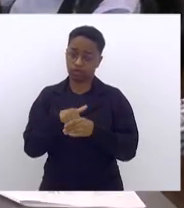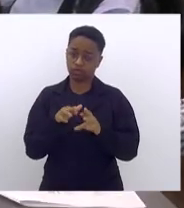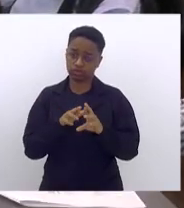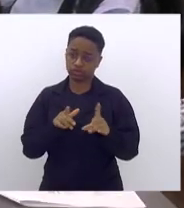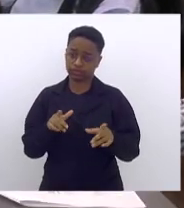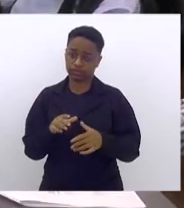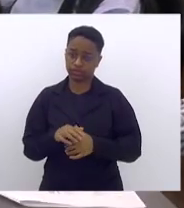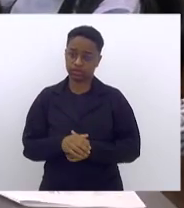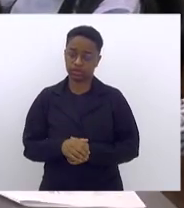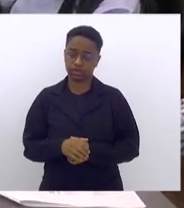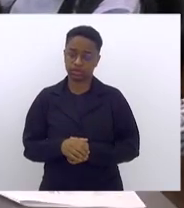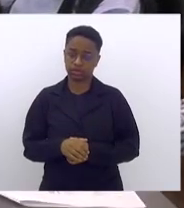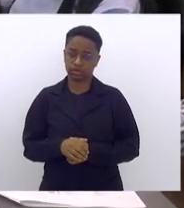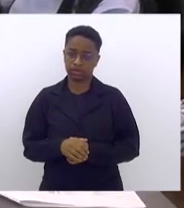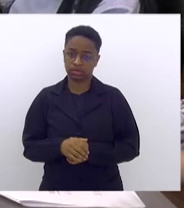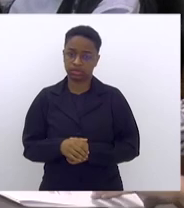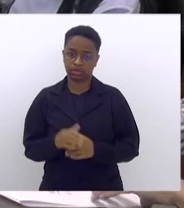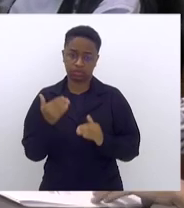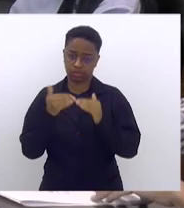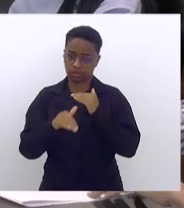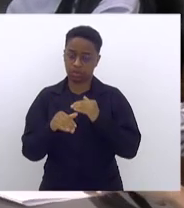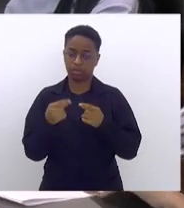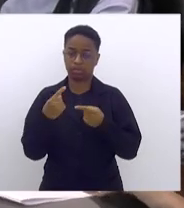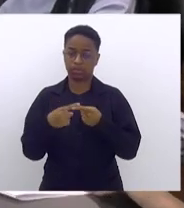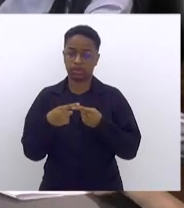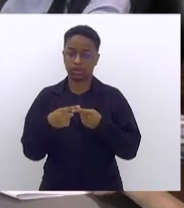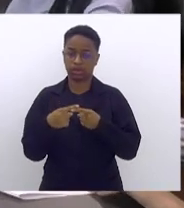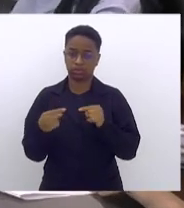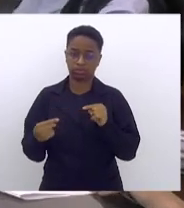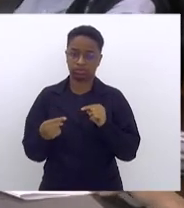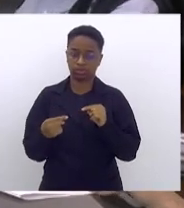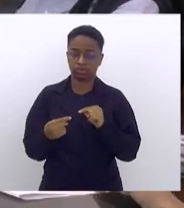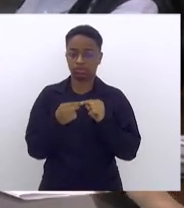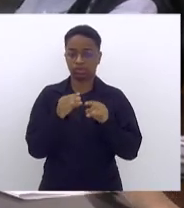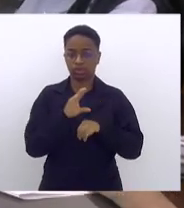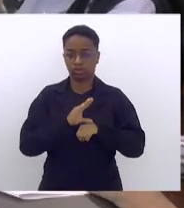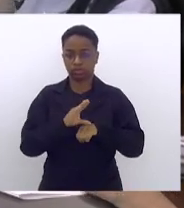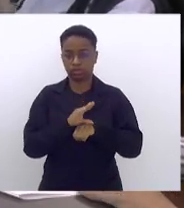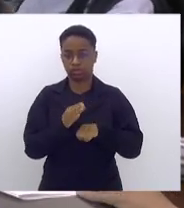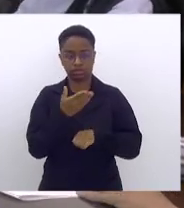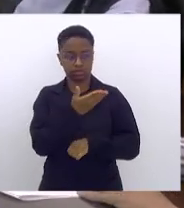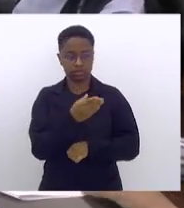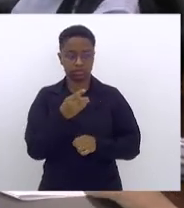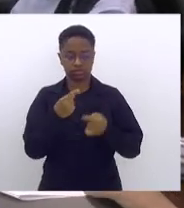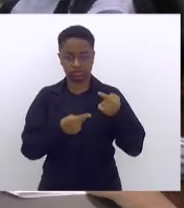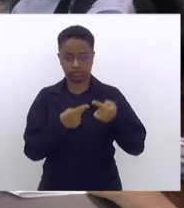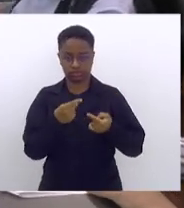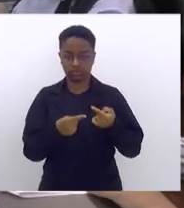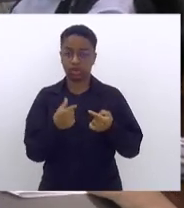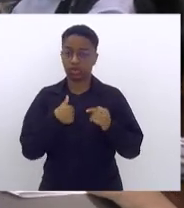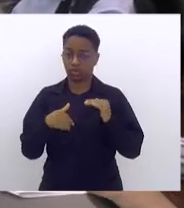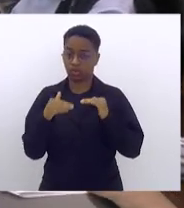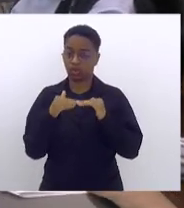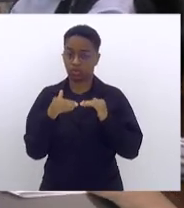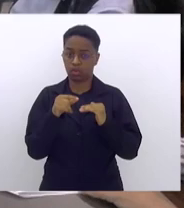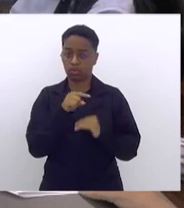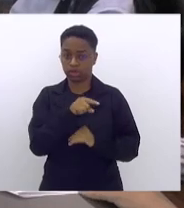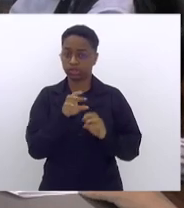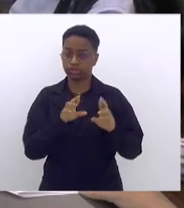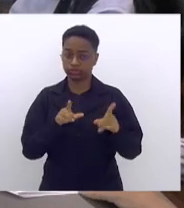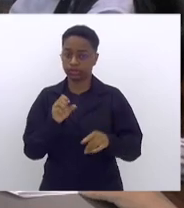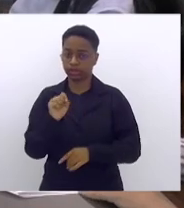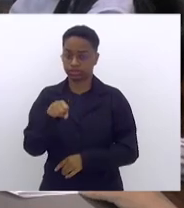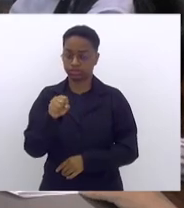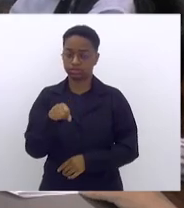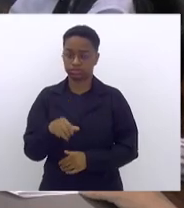deputado Serafini, pela constitucionalidade, para discutir, deputado Flávio Serafini. Também eu quero. Quero concordar com Vossa Excelência que é diferente,